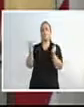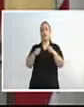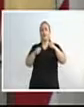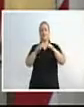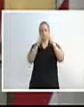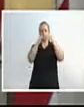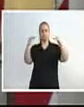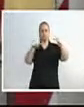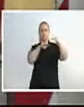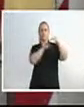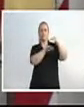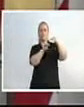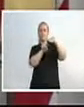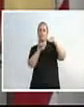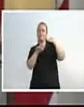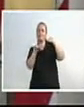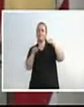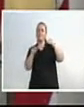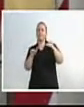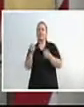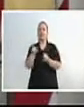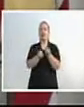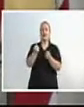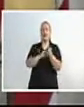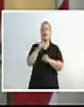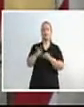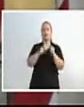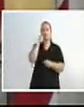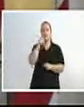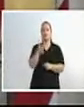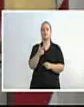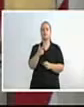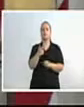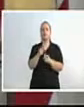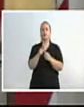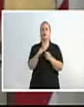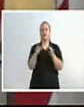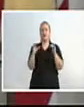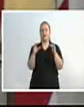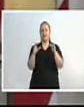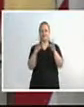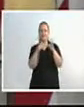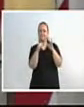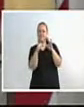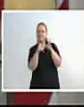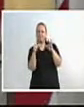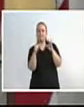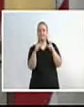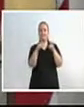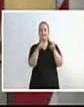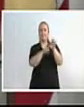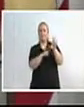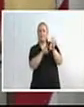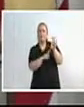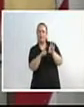os veículos que sejam apreendidos ali não sejam criadores de mosquitos, que a Vigilância Sanitária conseguiu convencer todos